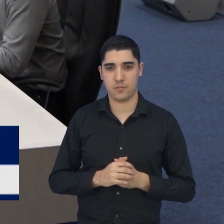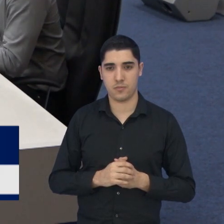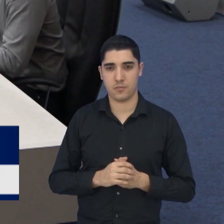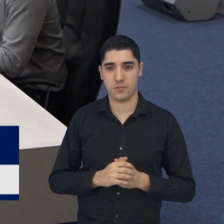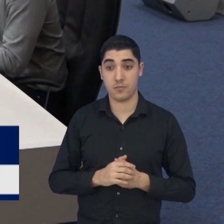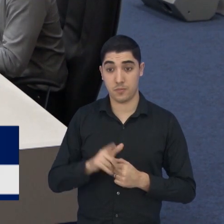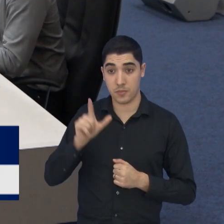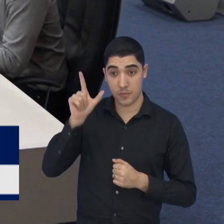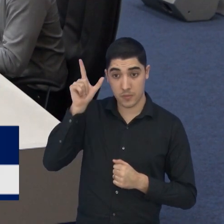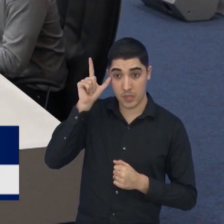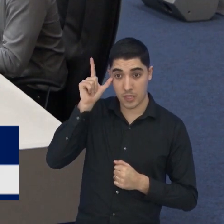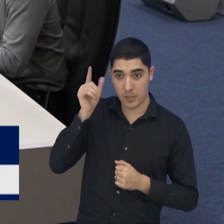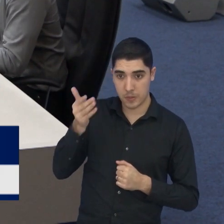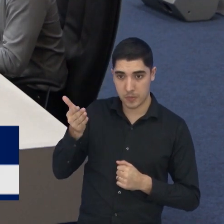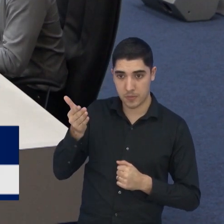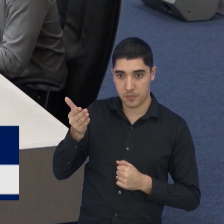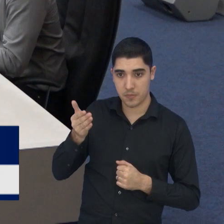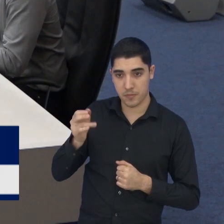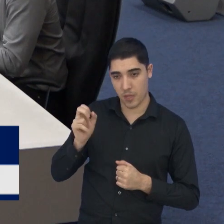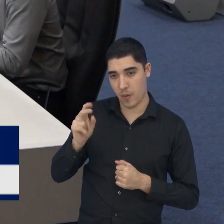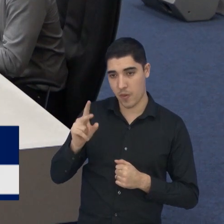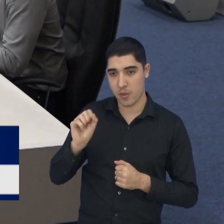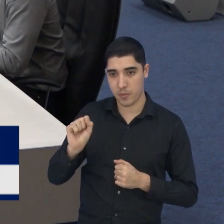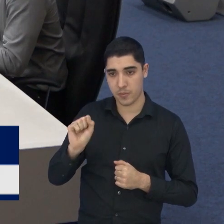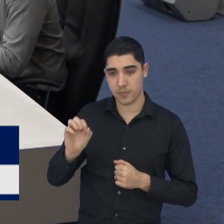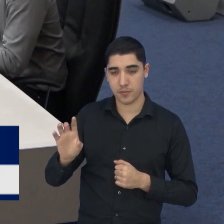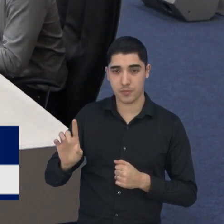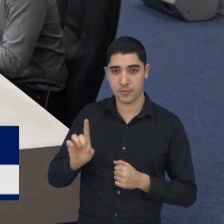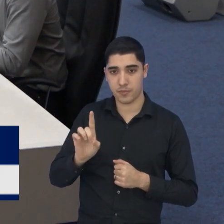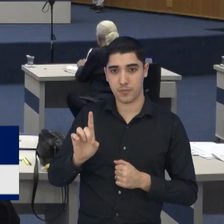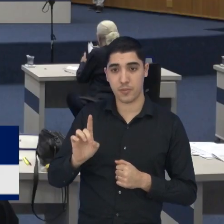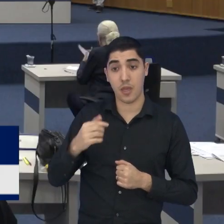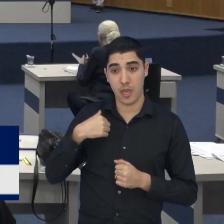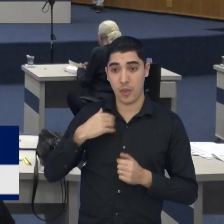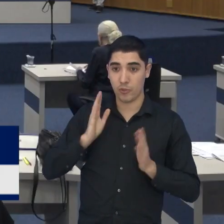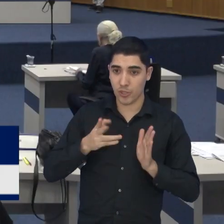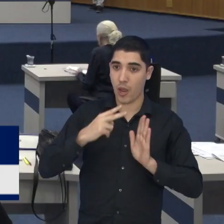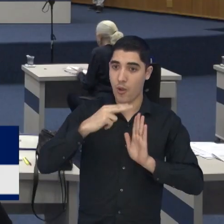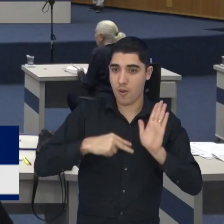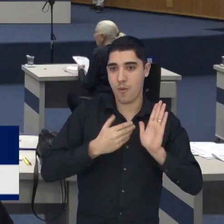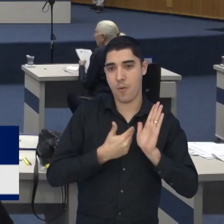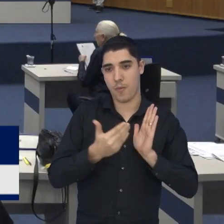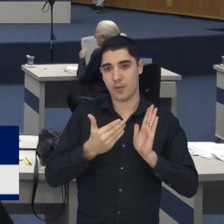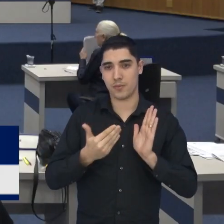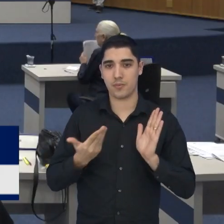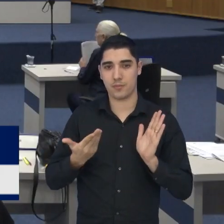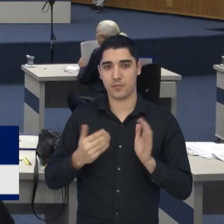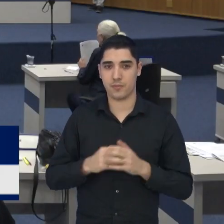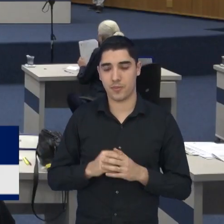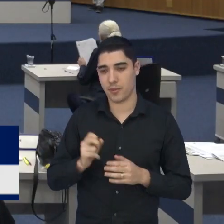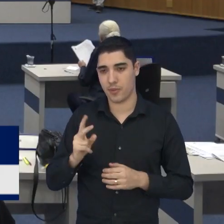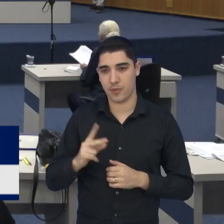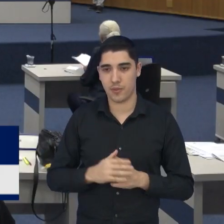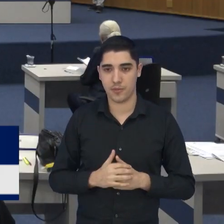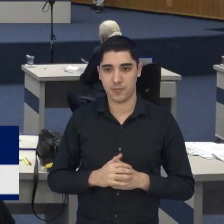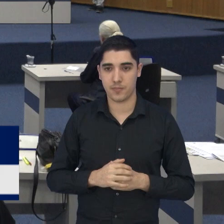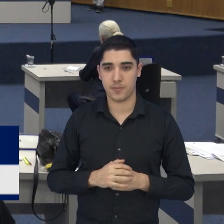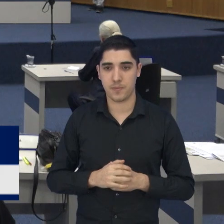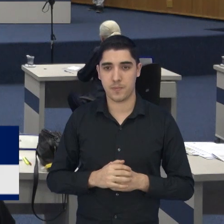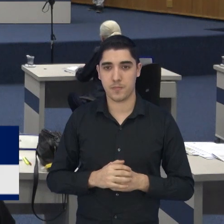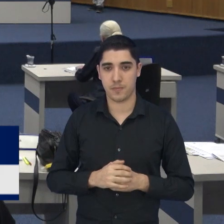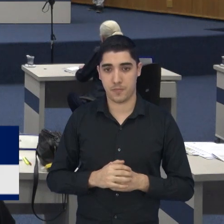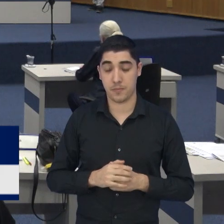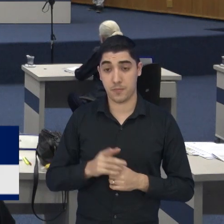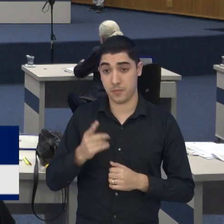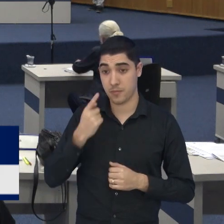Ô Lino, vai. É que eu já estava lendo, mas tudo bem. Encaminhamento de votação. Vê se saiu